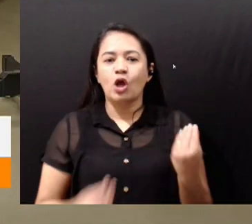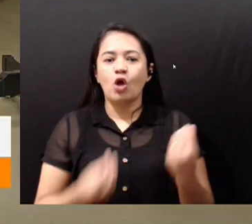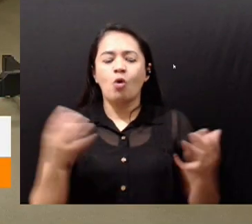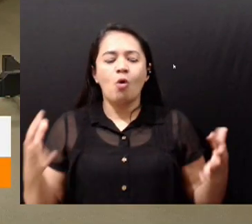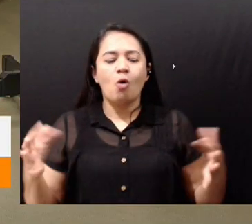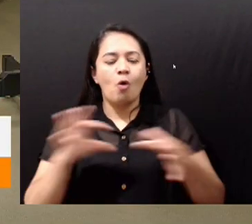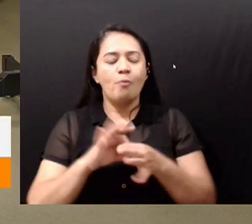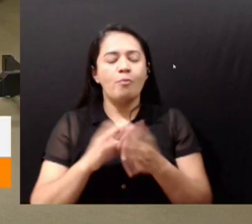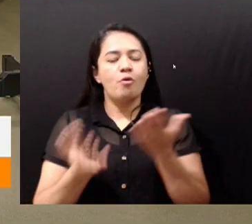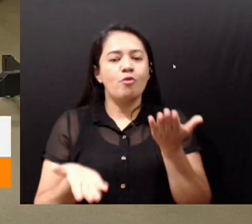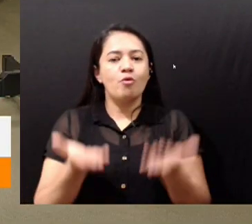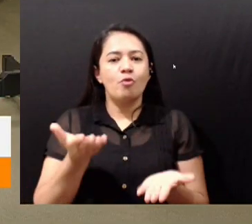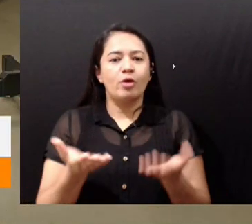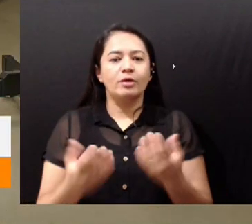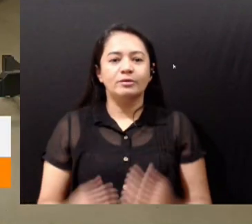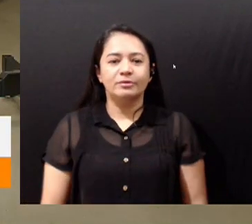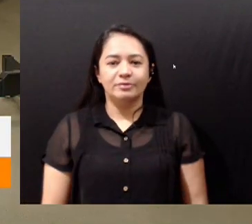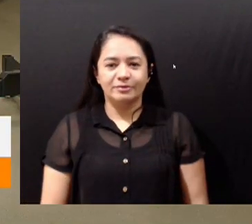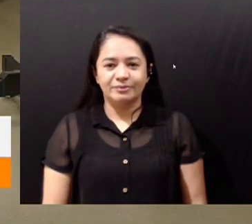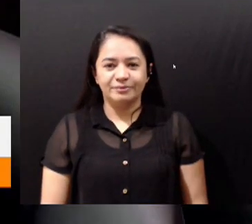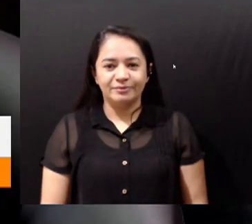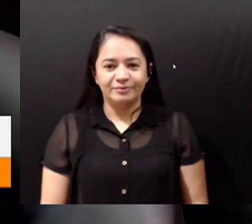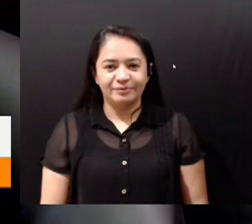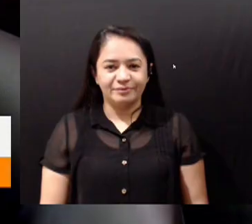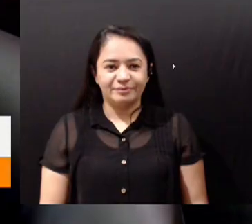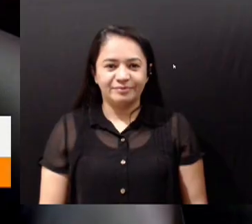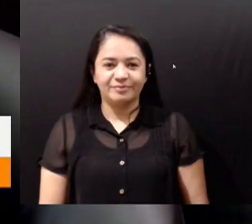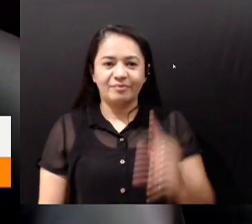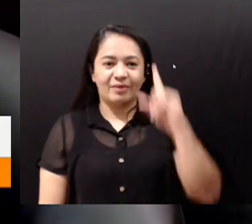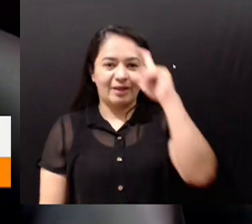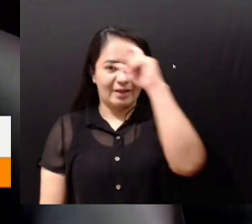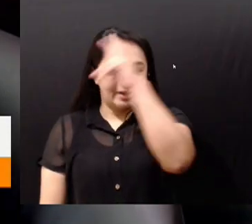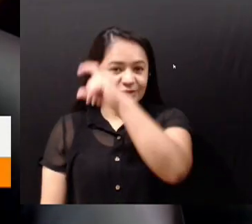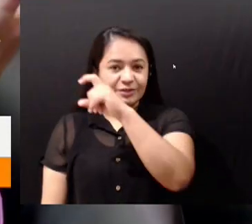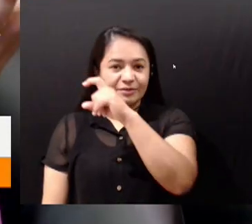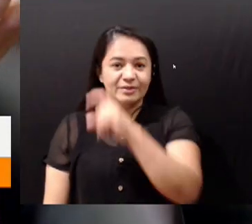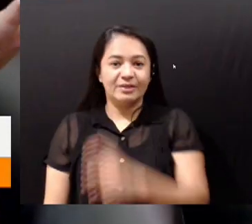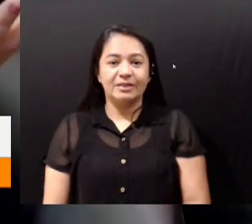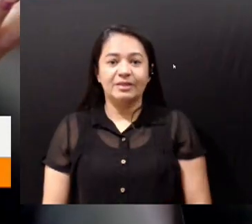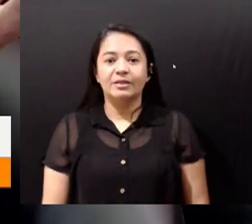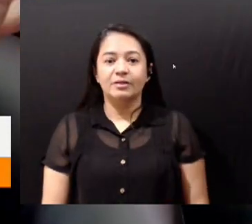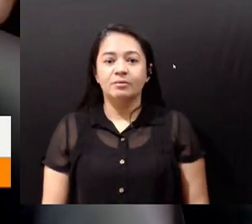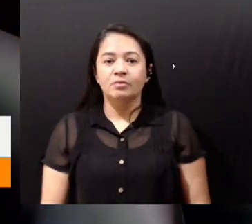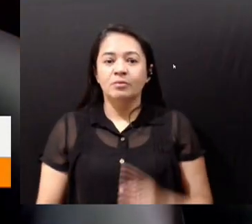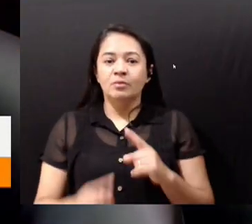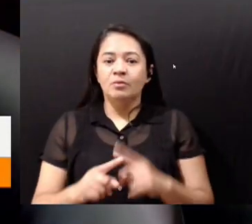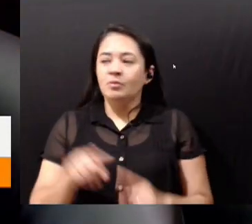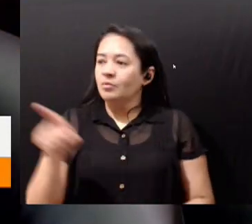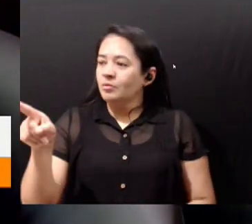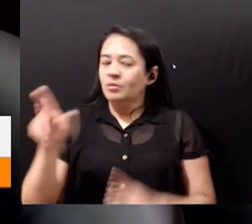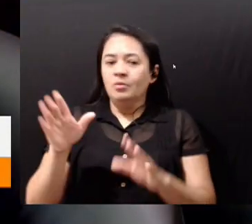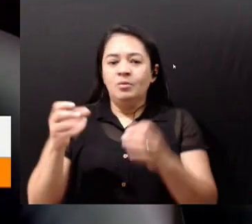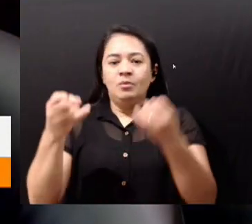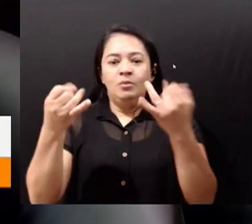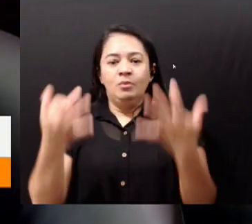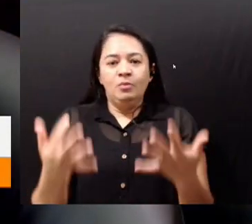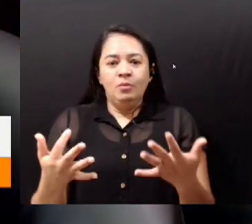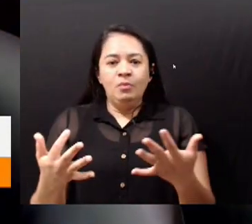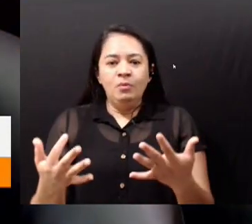lá. É muito difícil esse ponto, até porque como você falou, né, como você bem